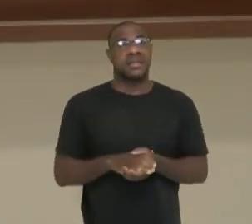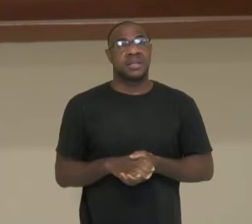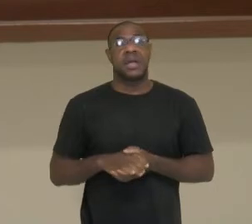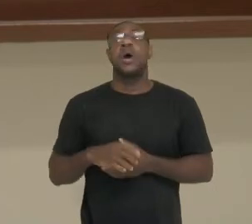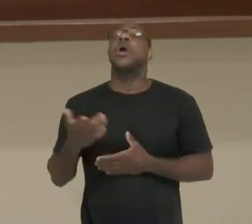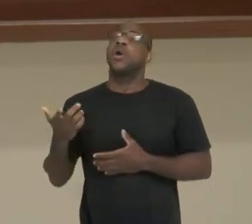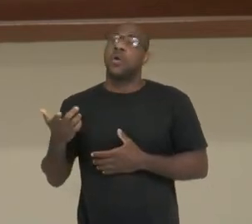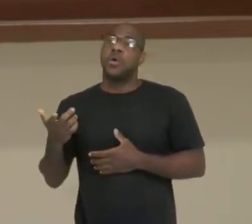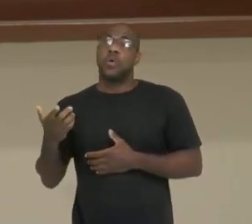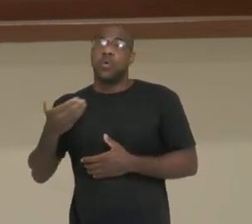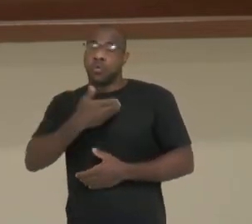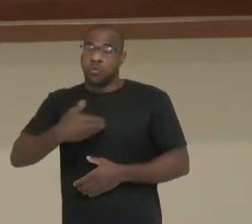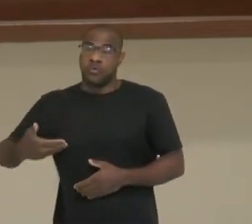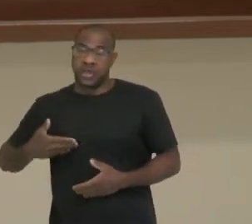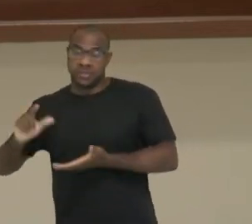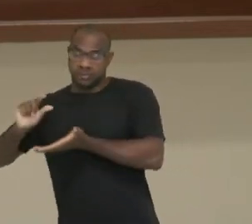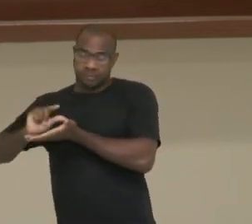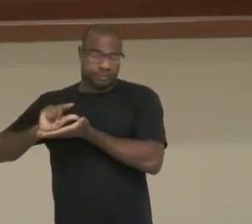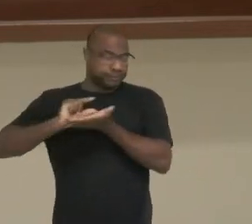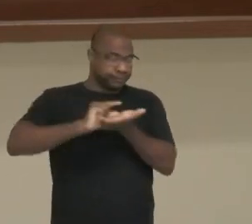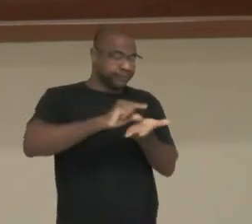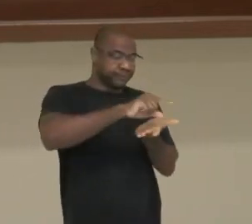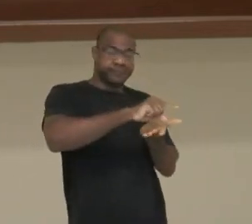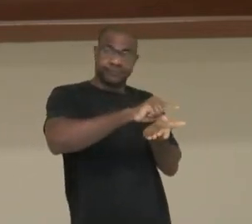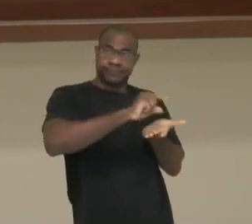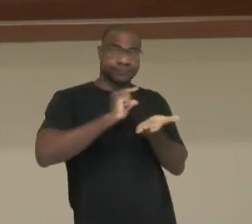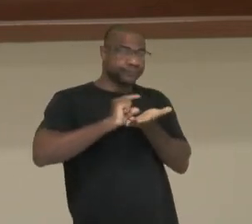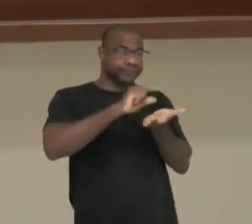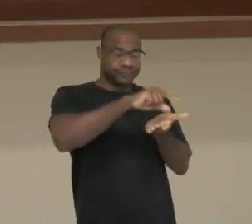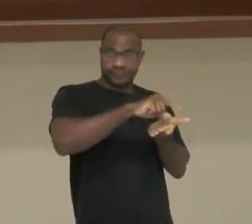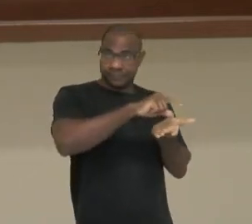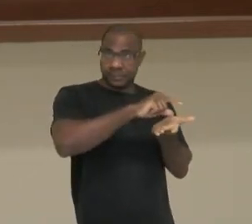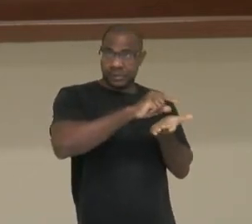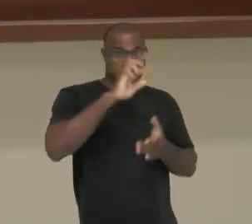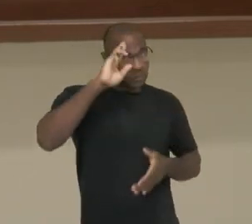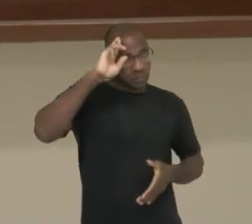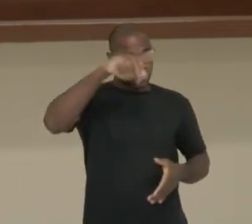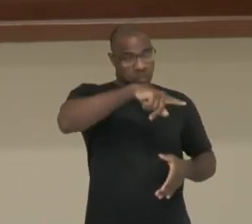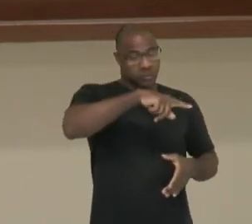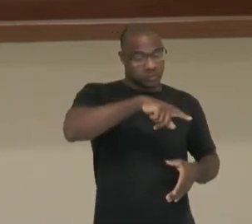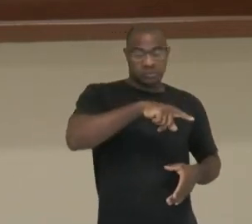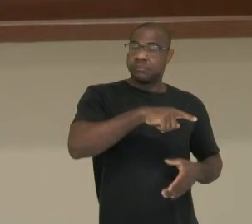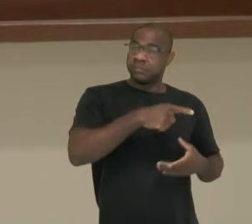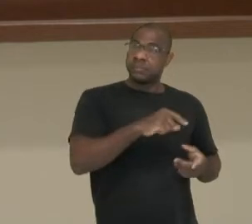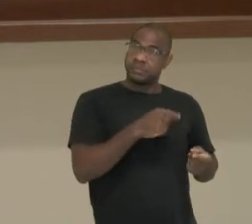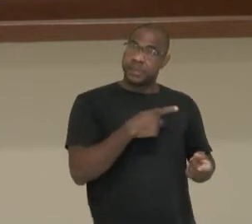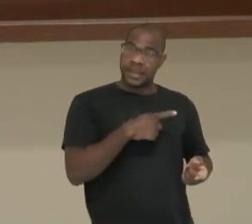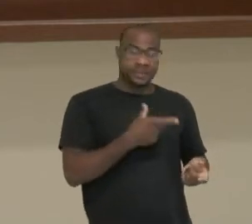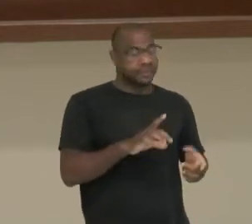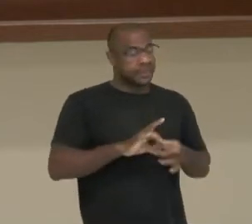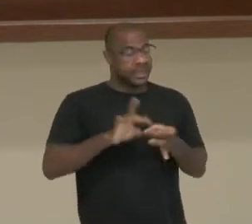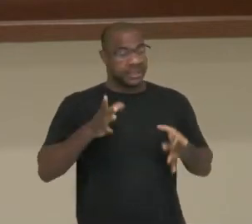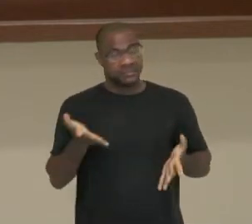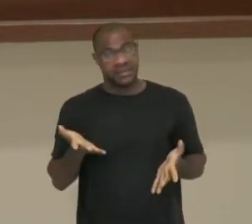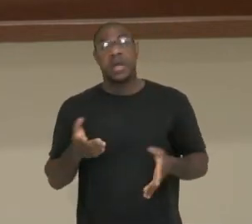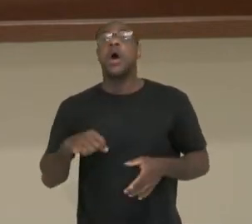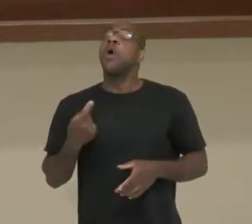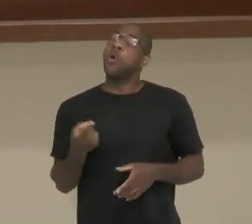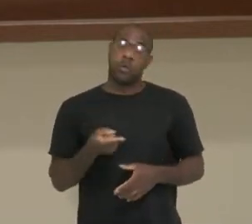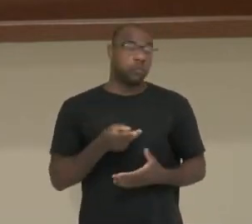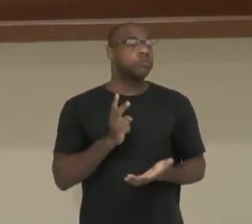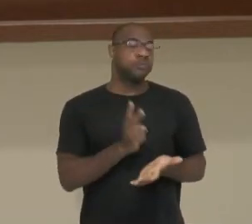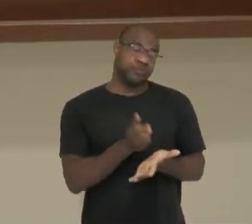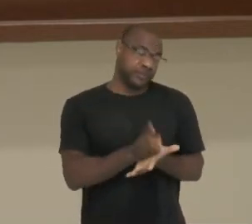dava recompensas financeiras para esses senhores, ou então davam a escolha dele manter até os 21